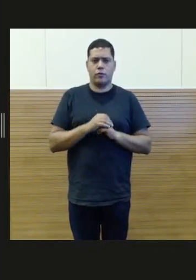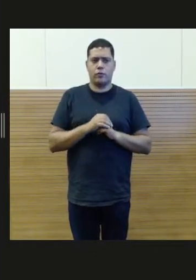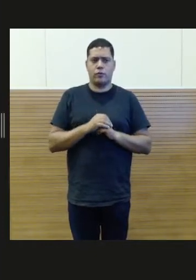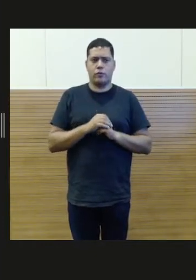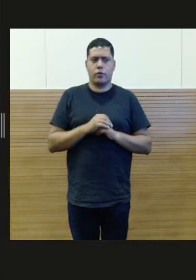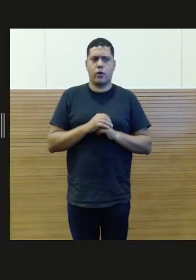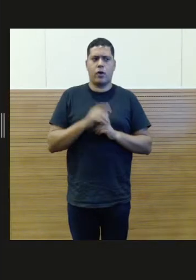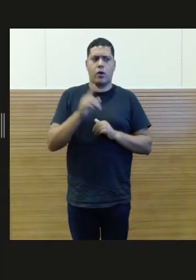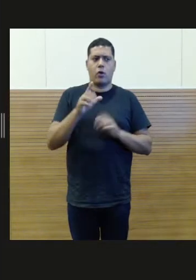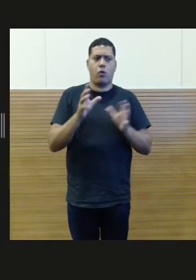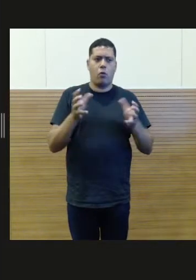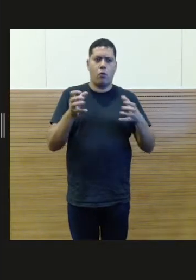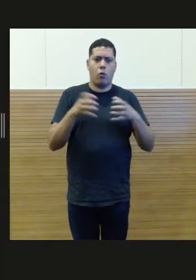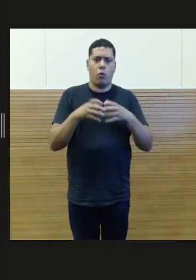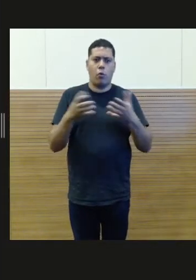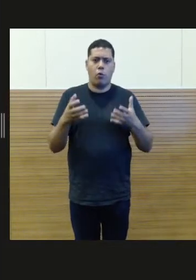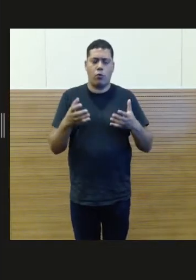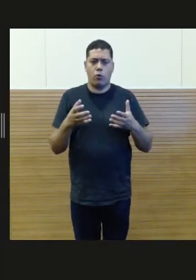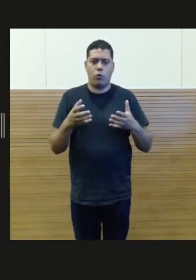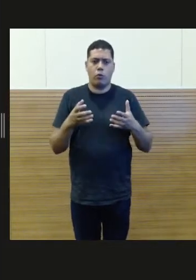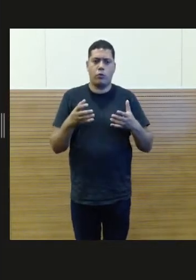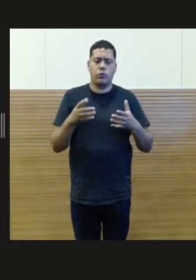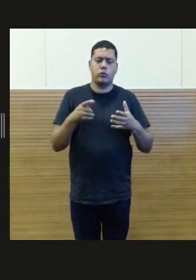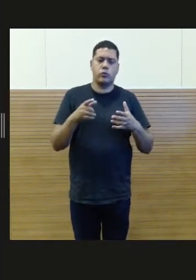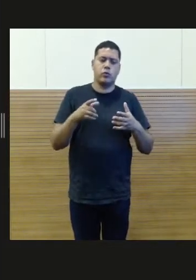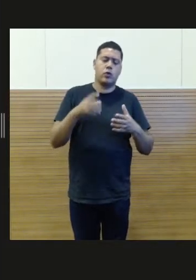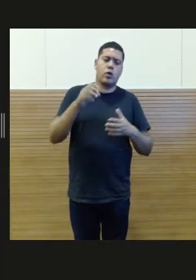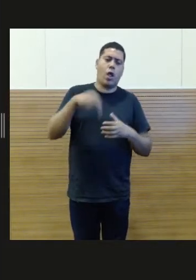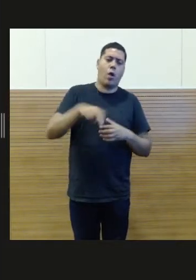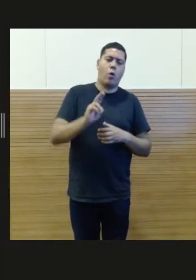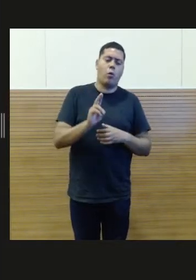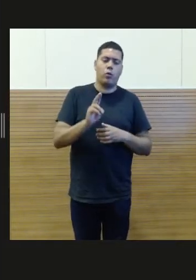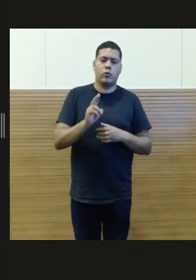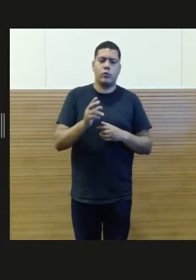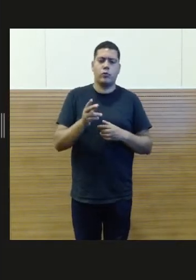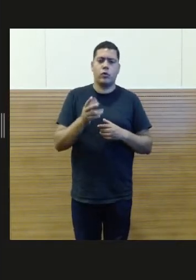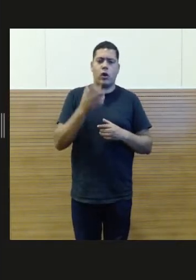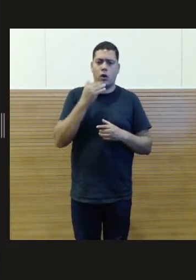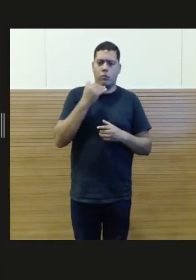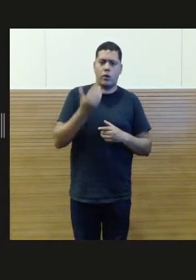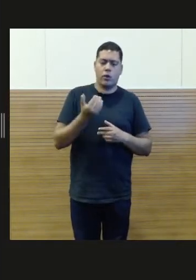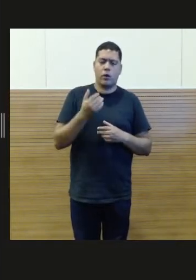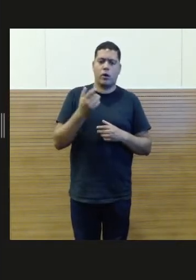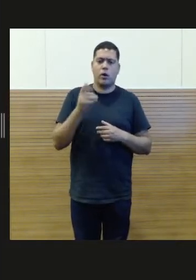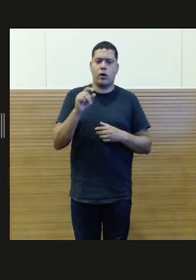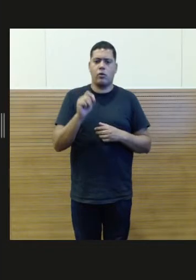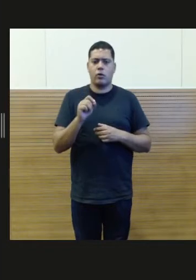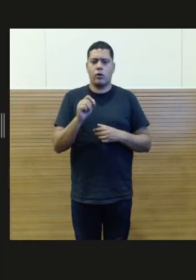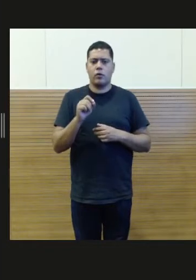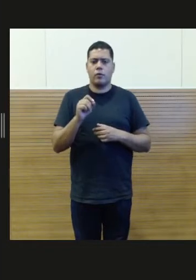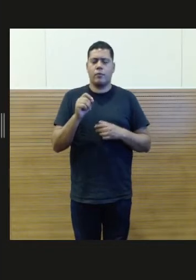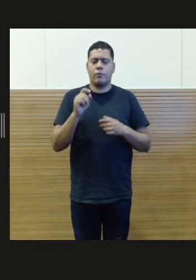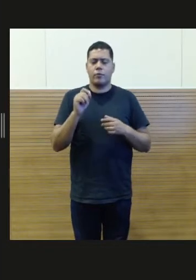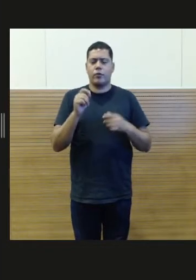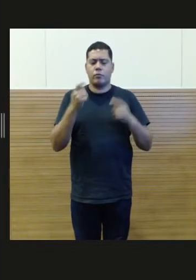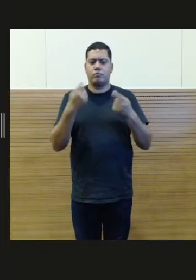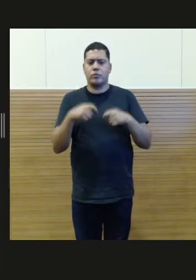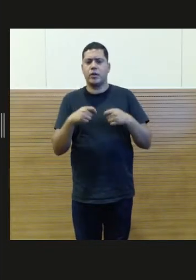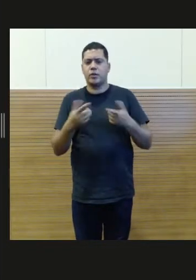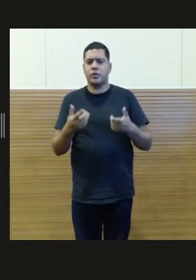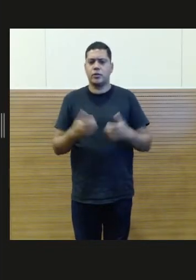à cúpula das Nações Unidas de Sistemas Alimentares. E é exatamente isso que é necessário.